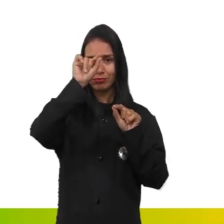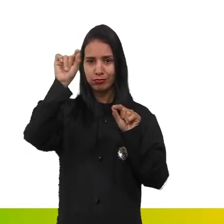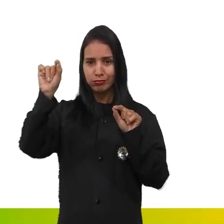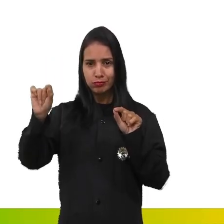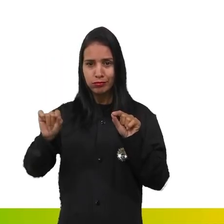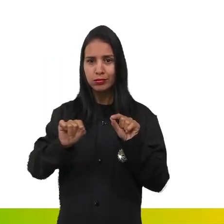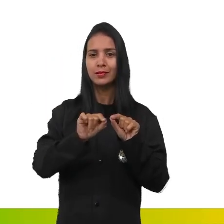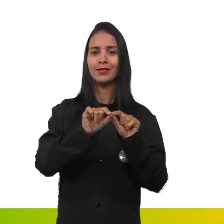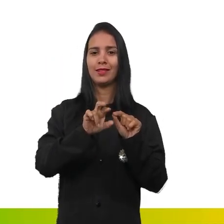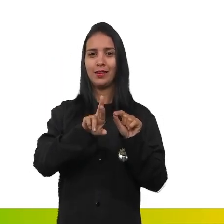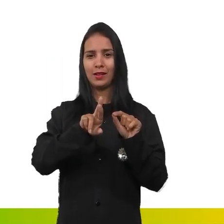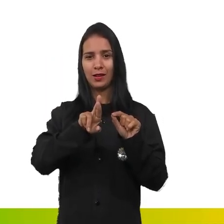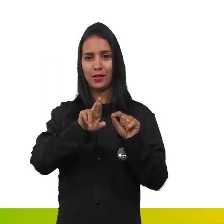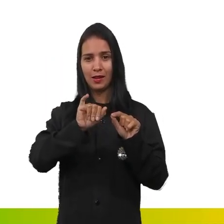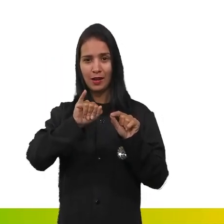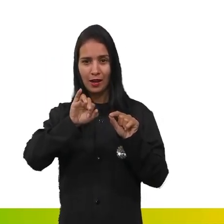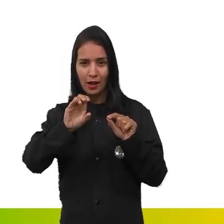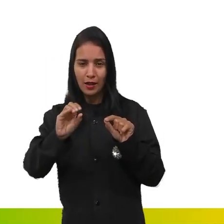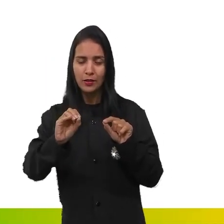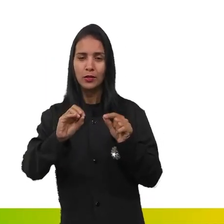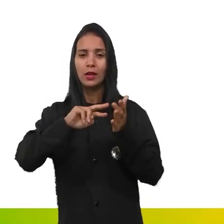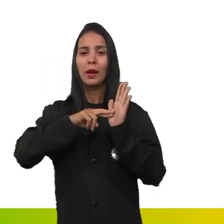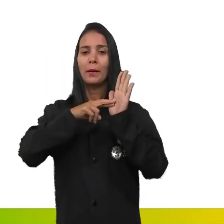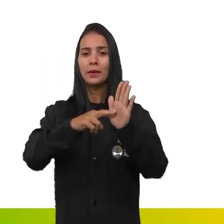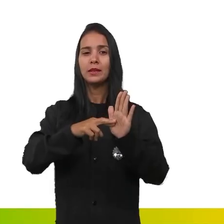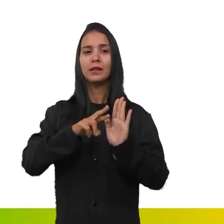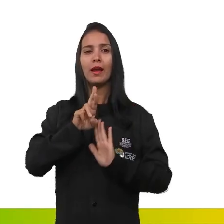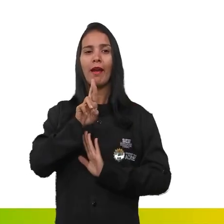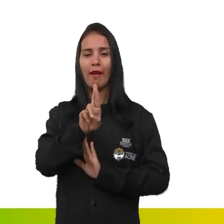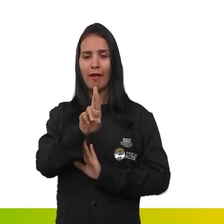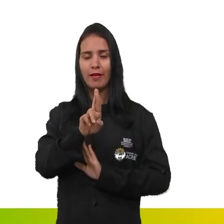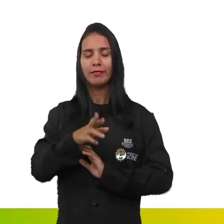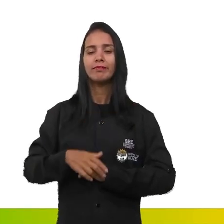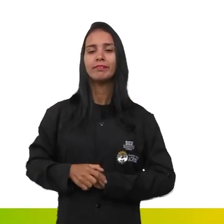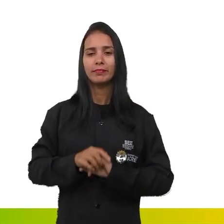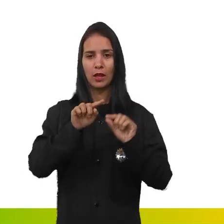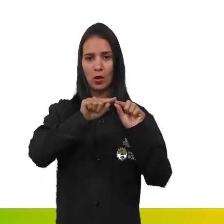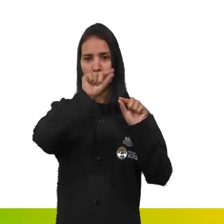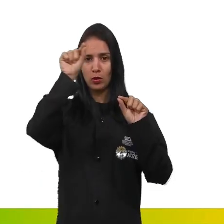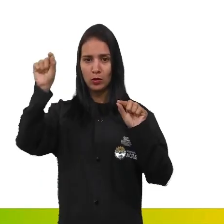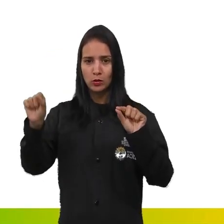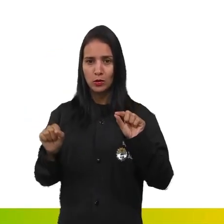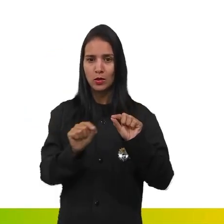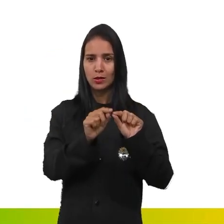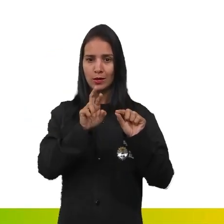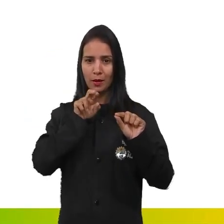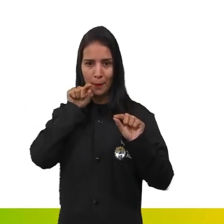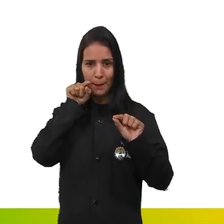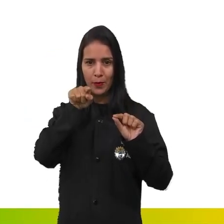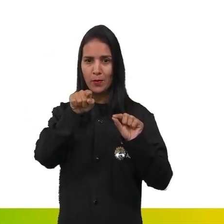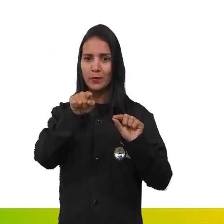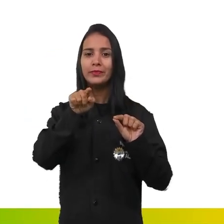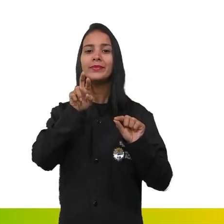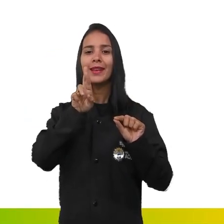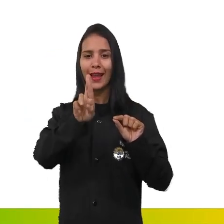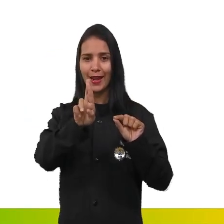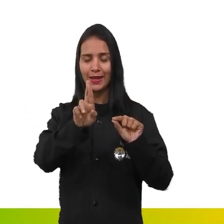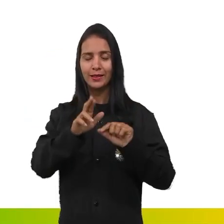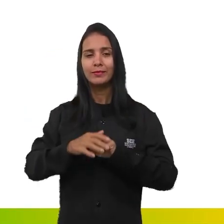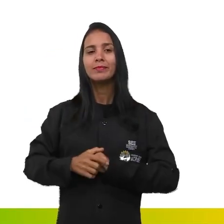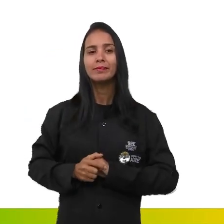de raio R, aqui, qualquer que seja essa circunferência, a área dela é dada